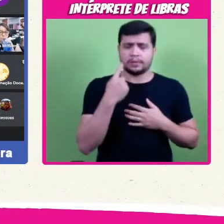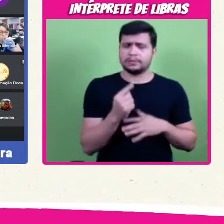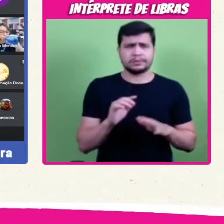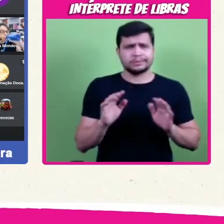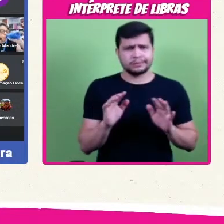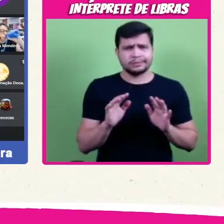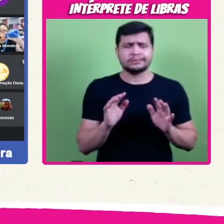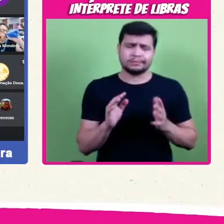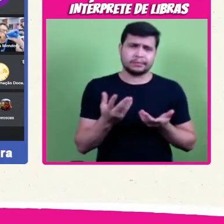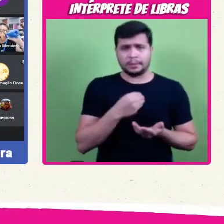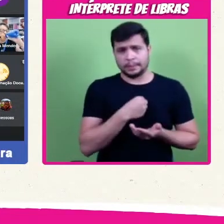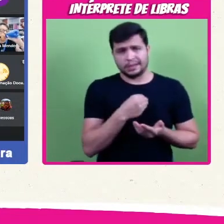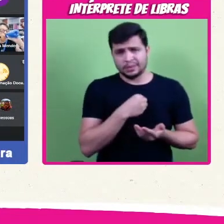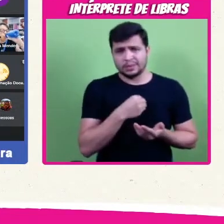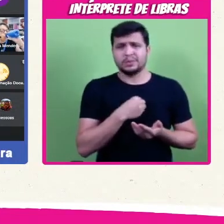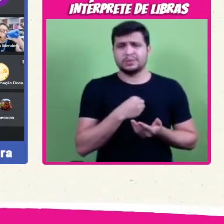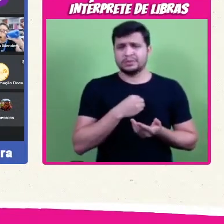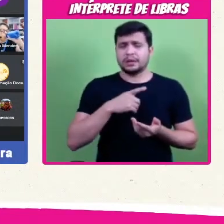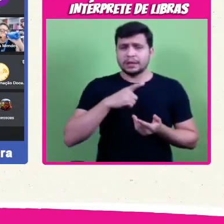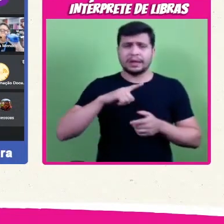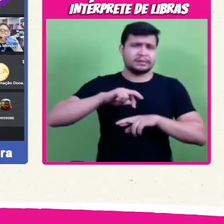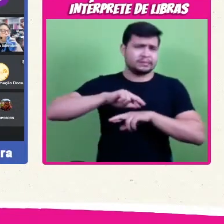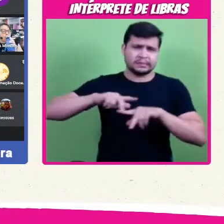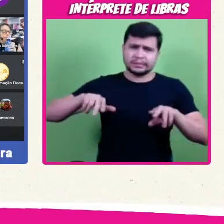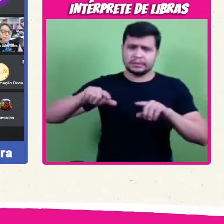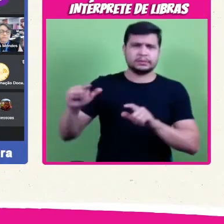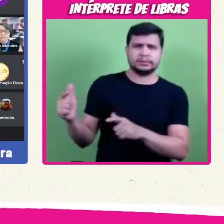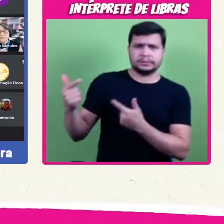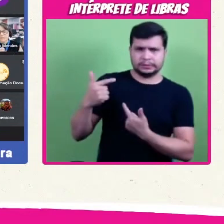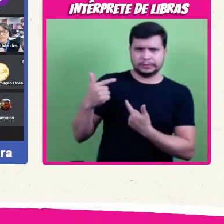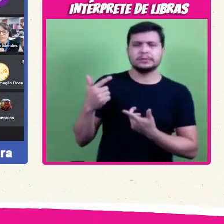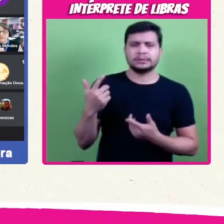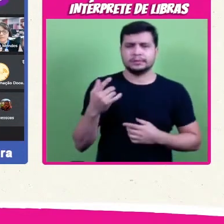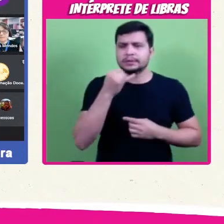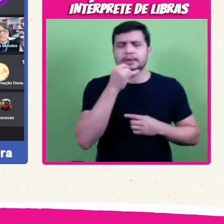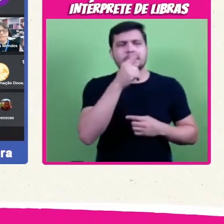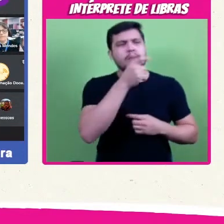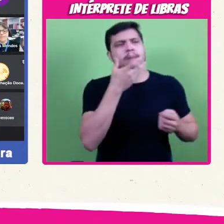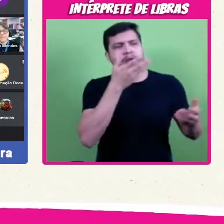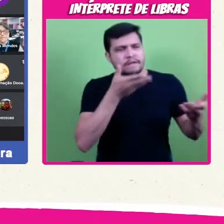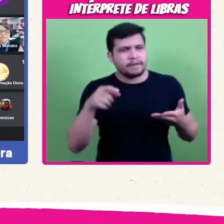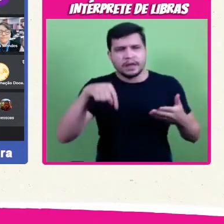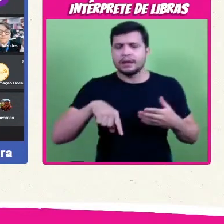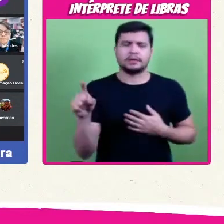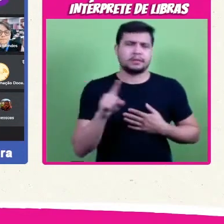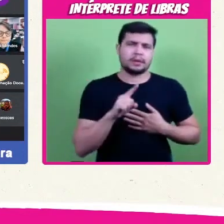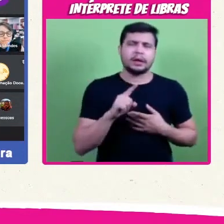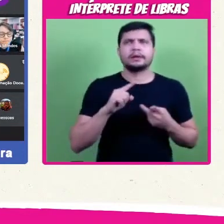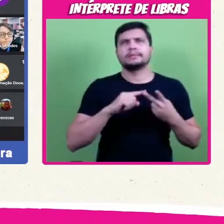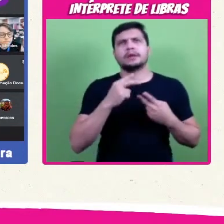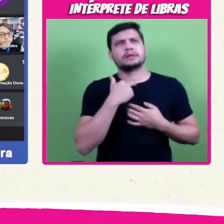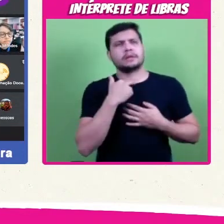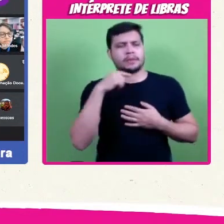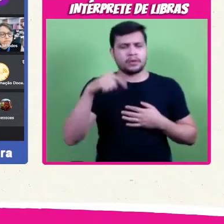pecadores. Então, são várias formas de dizer a mesma coisa. Você não é bem-vindo, você não pode estar aqui.